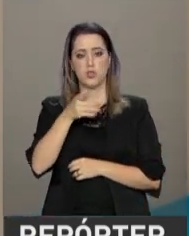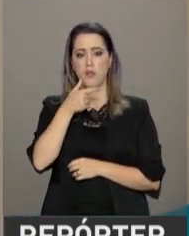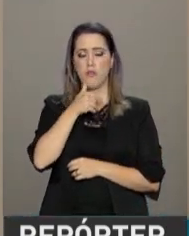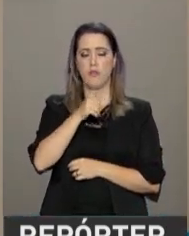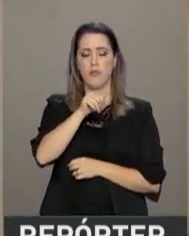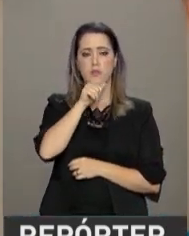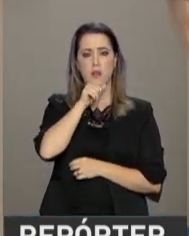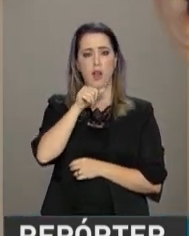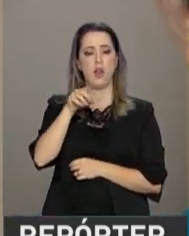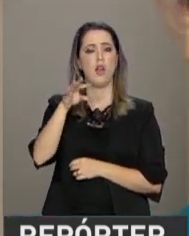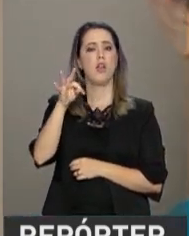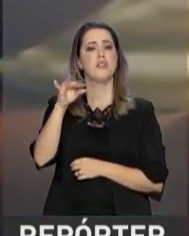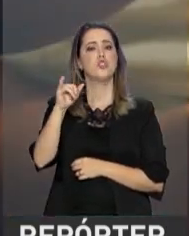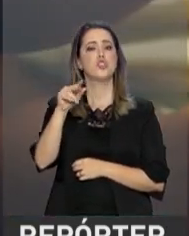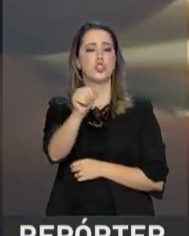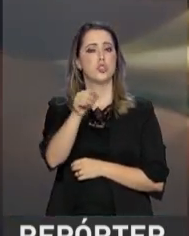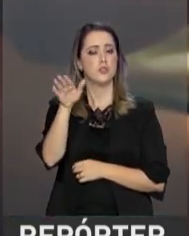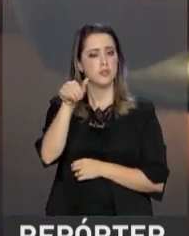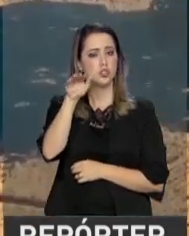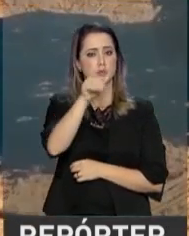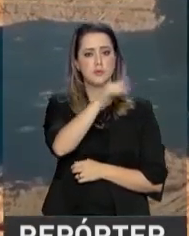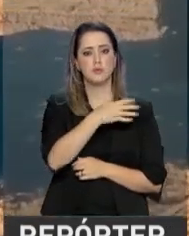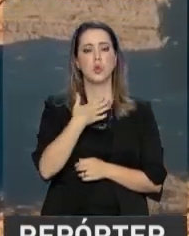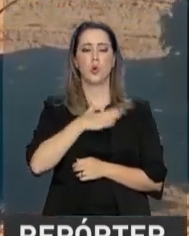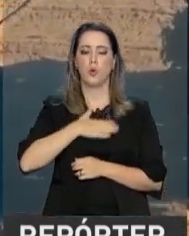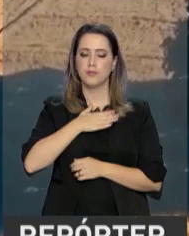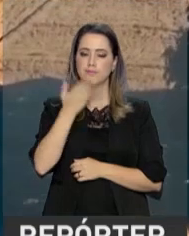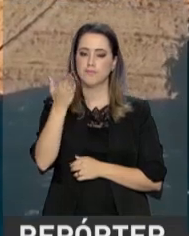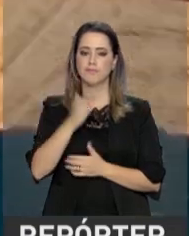rua de tia voz muito dela